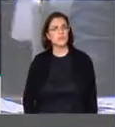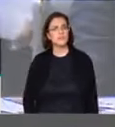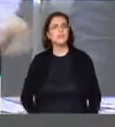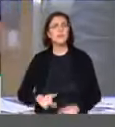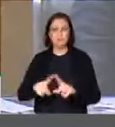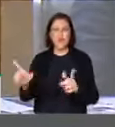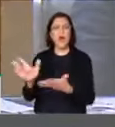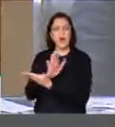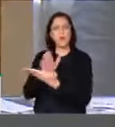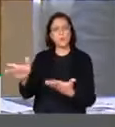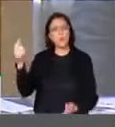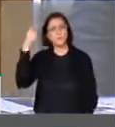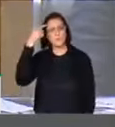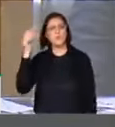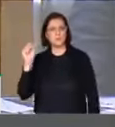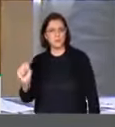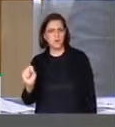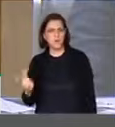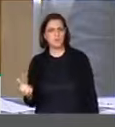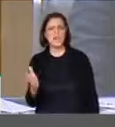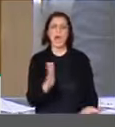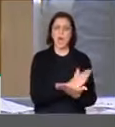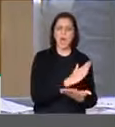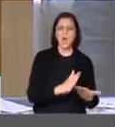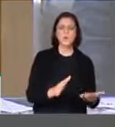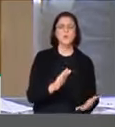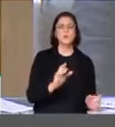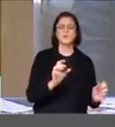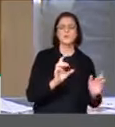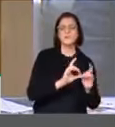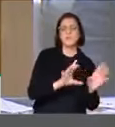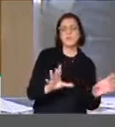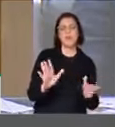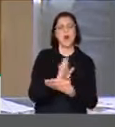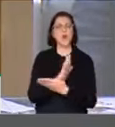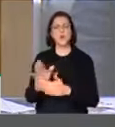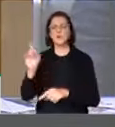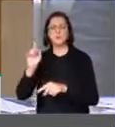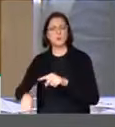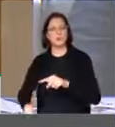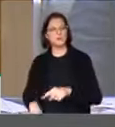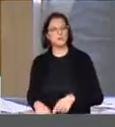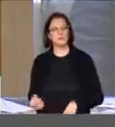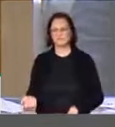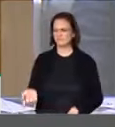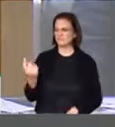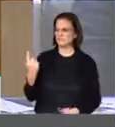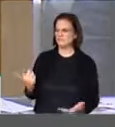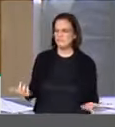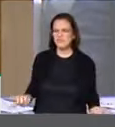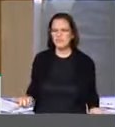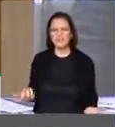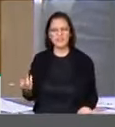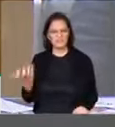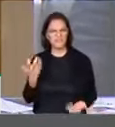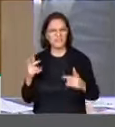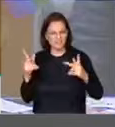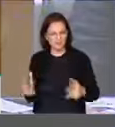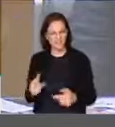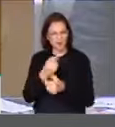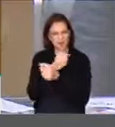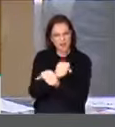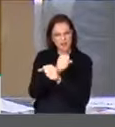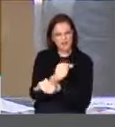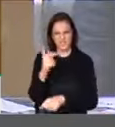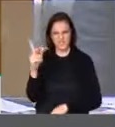que tem uns que podem ter direitos e podem amar, e outros, outros a parte que te cabe neste latifúndio, são os armários.